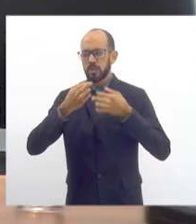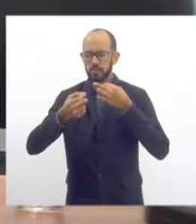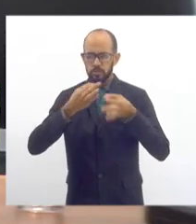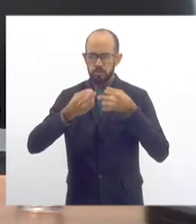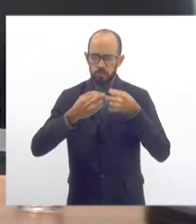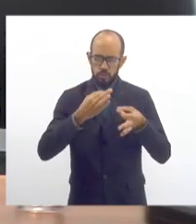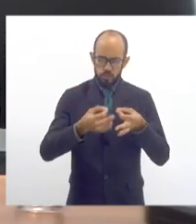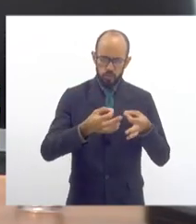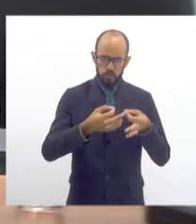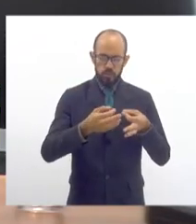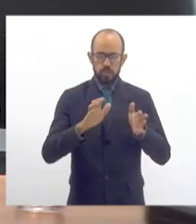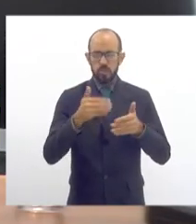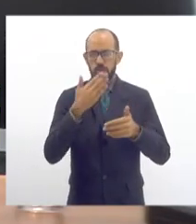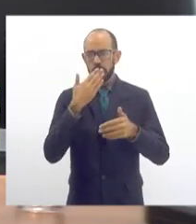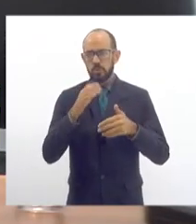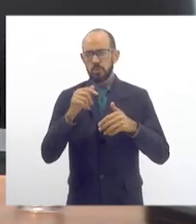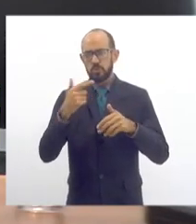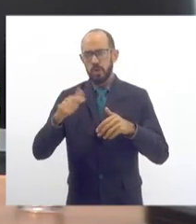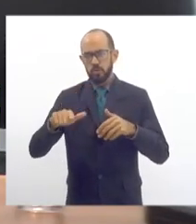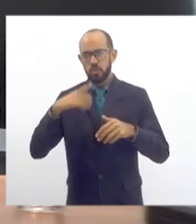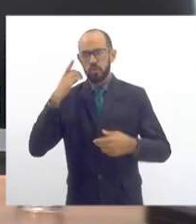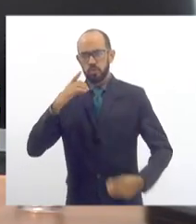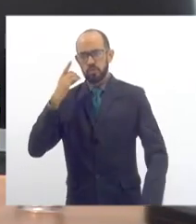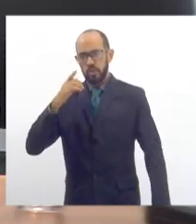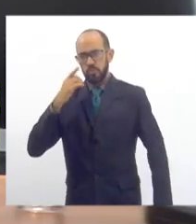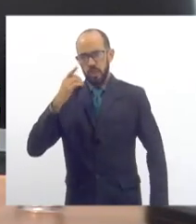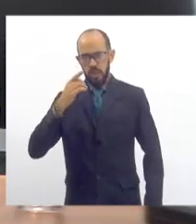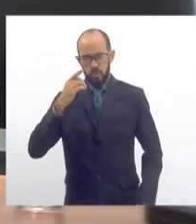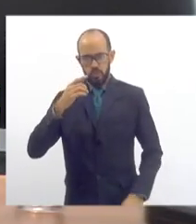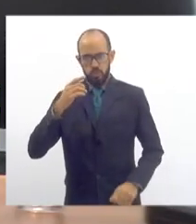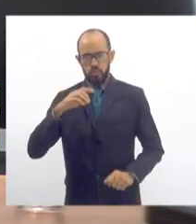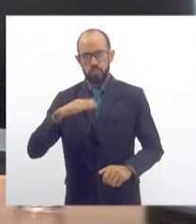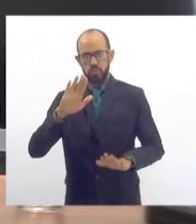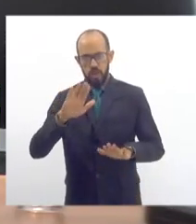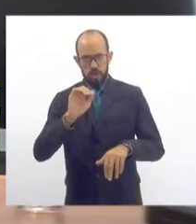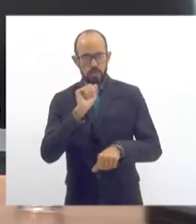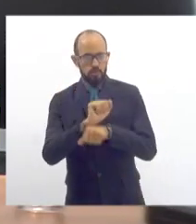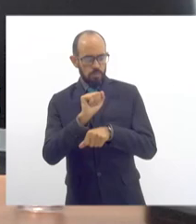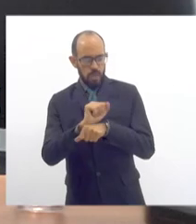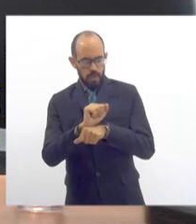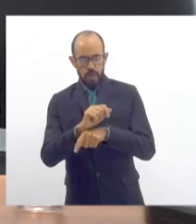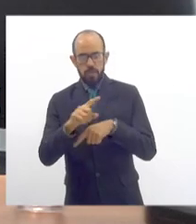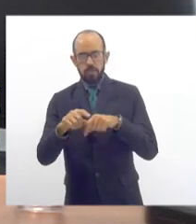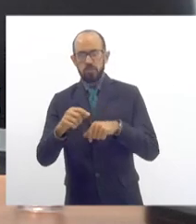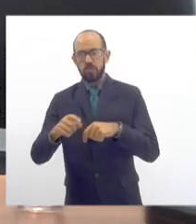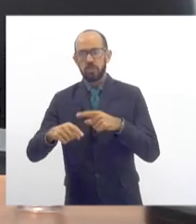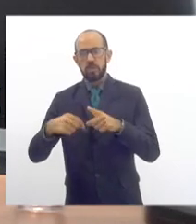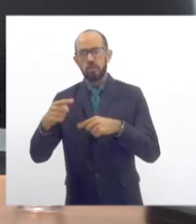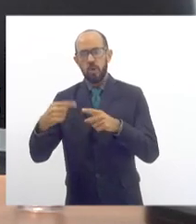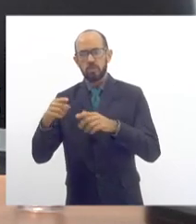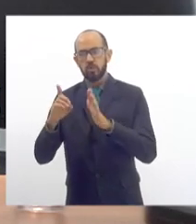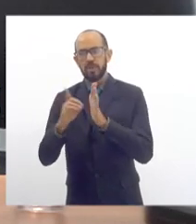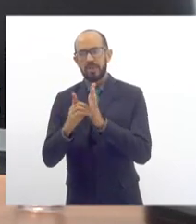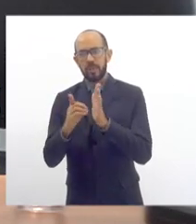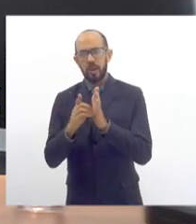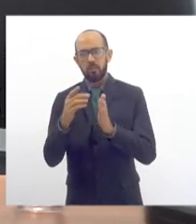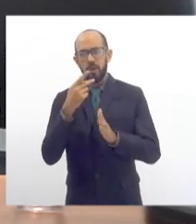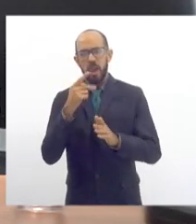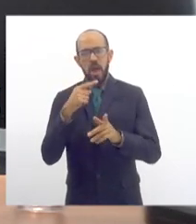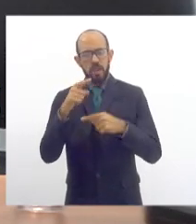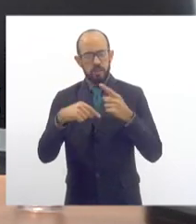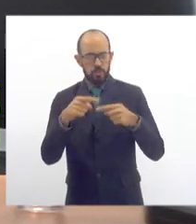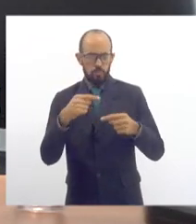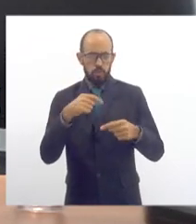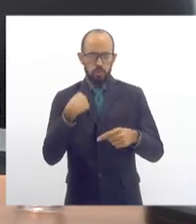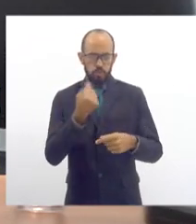vou pedir autorização aqui aos demais deputados, deputado Léo Vieira, para começar ouvindo aqui a representação dos servidores, para depois a gente fazer o uso da palavra e,